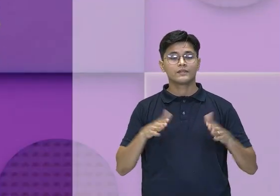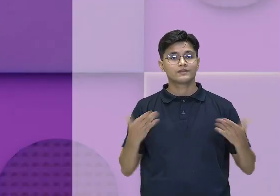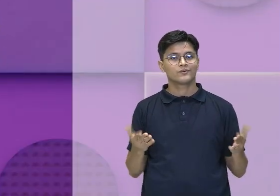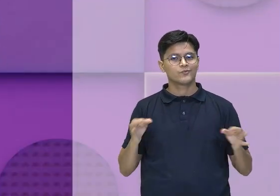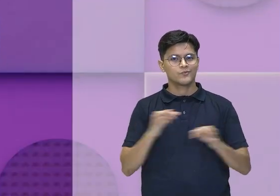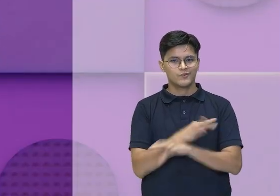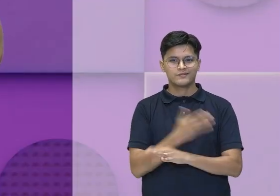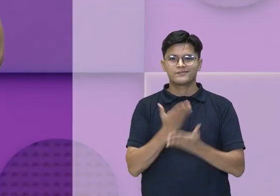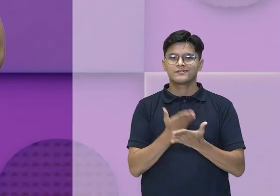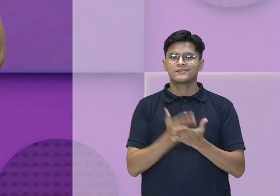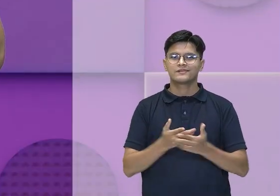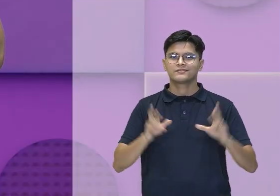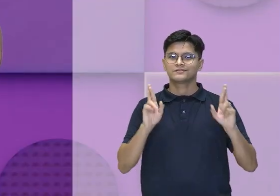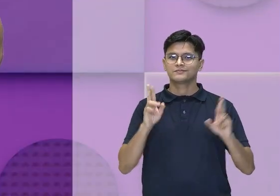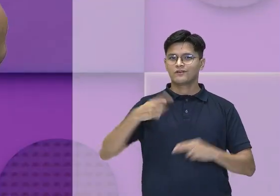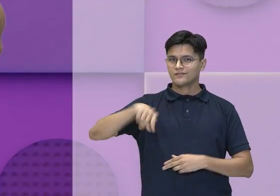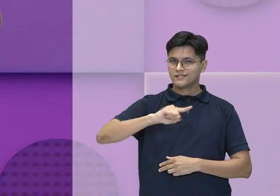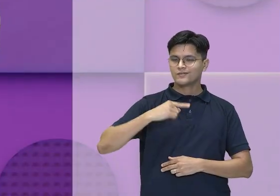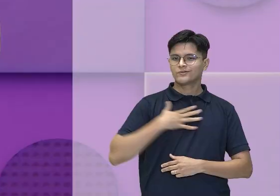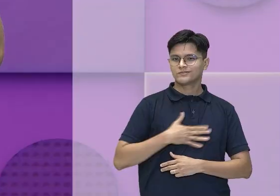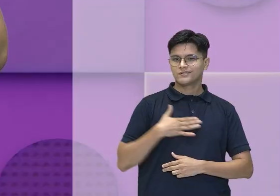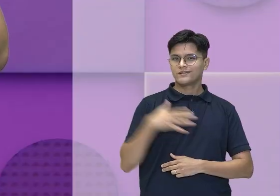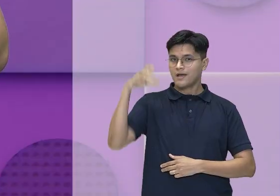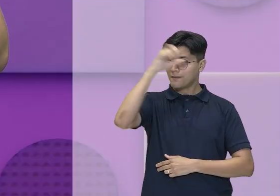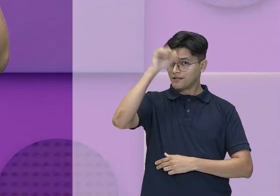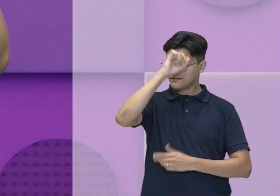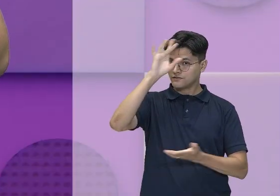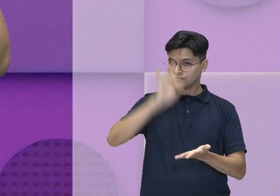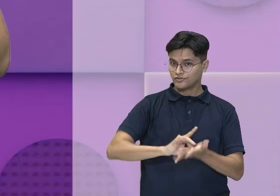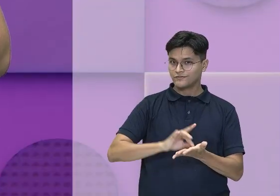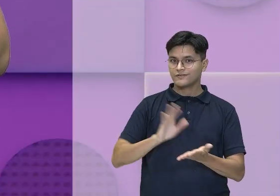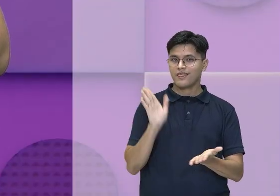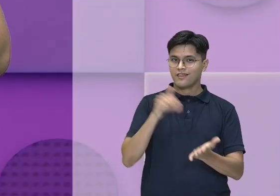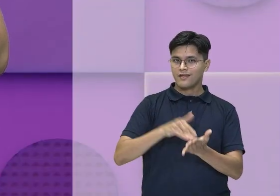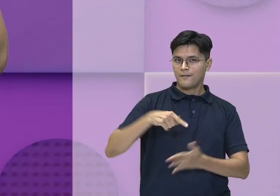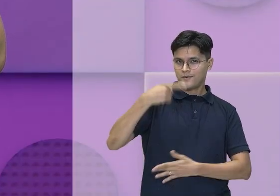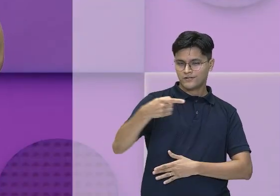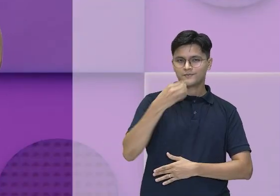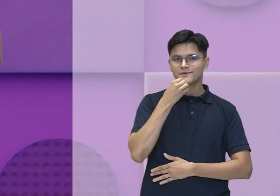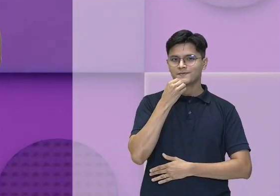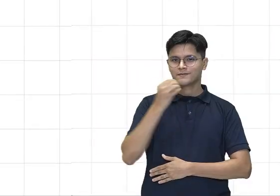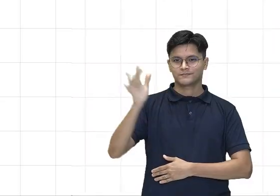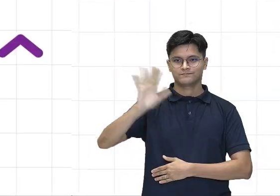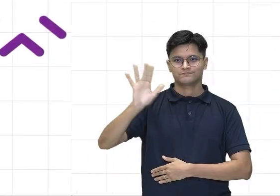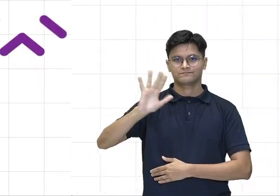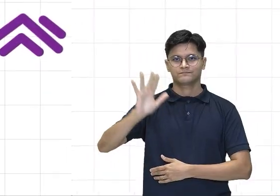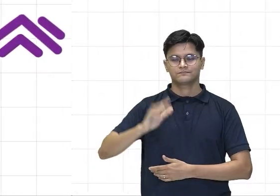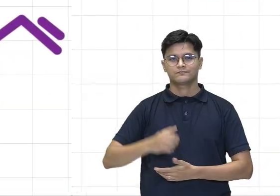espero que vocês tenham gostado e aprendido, e a gente se encontra numa próxima oportunidade. Até mais!